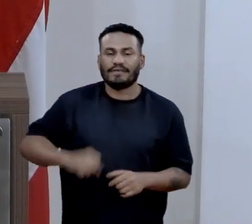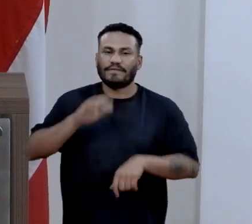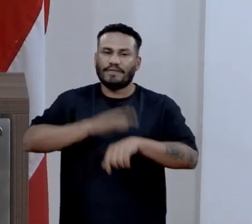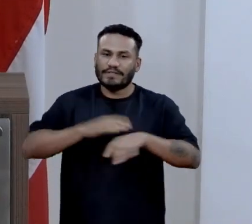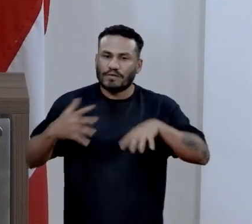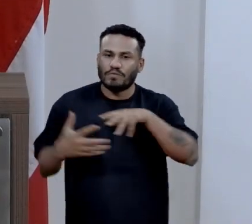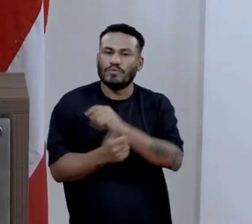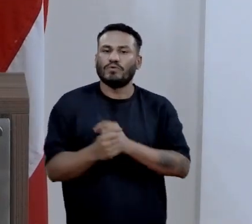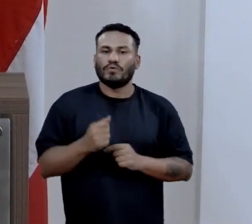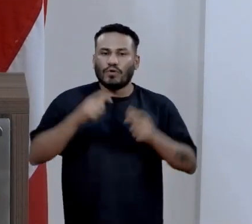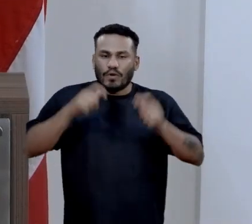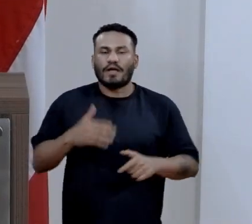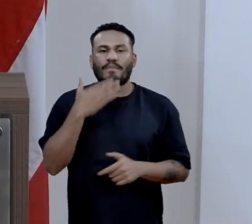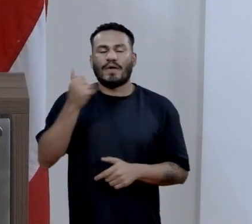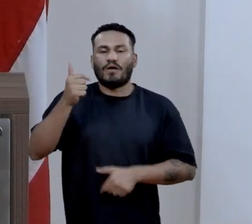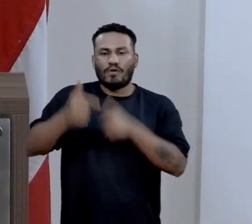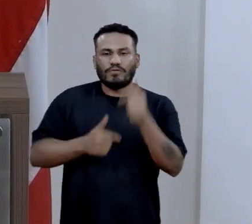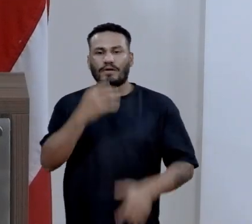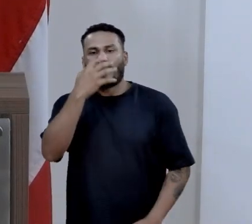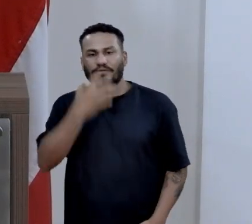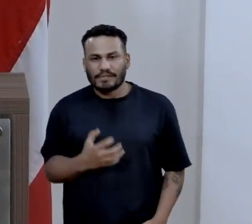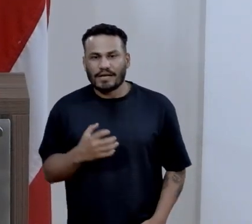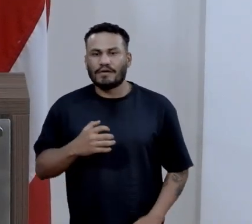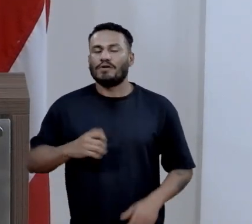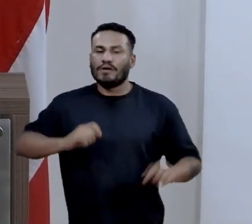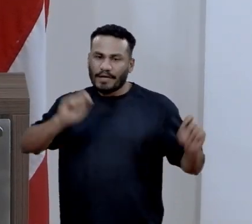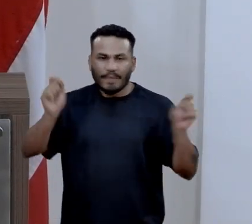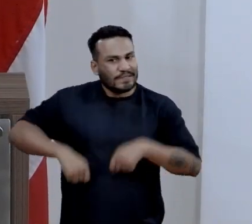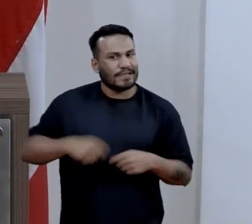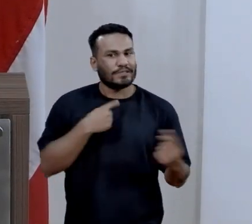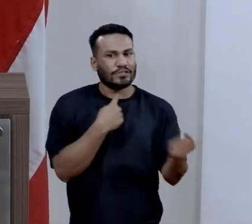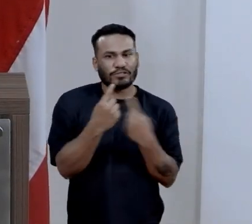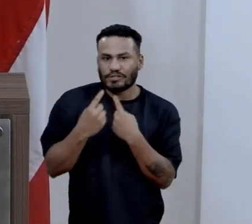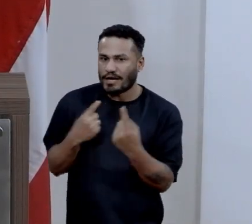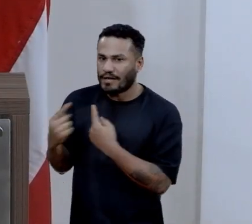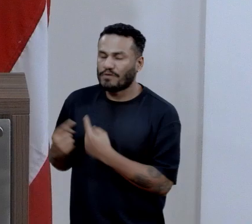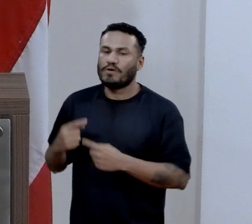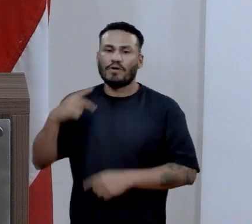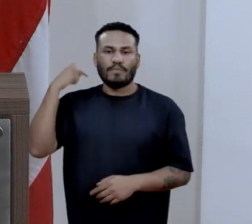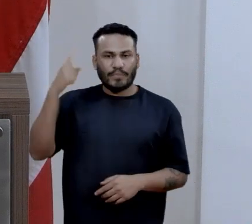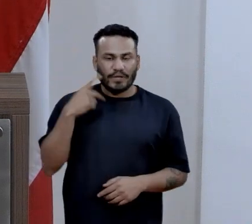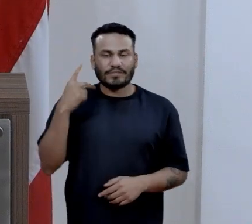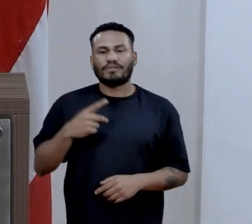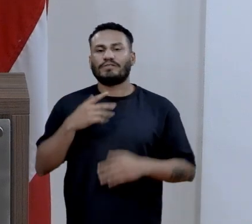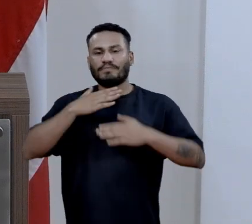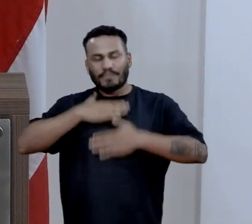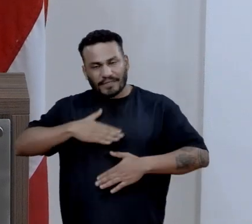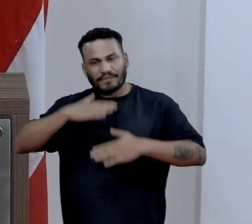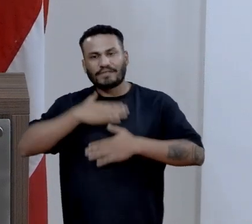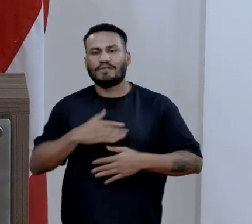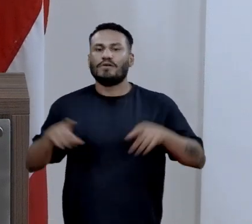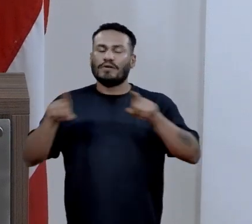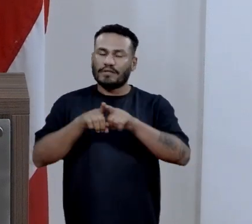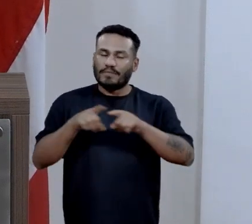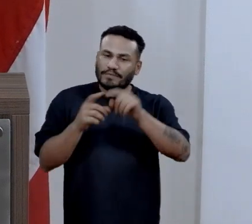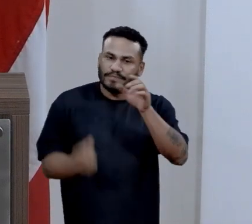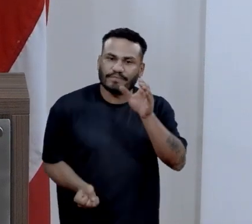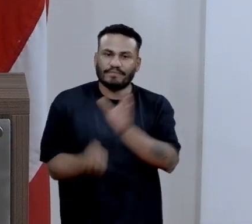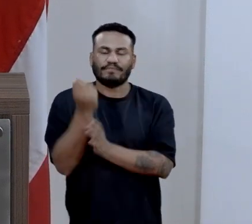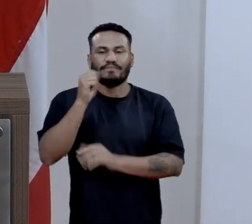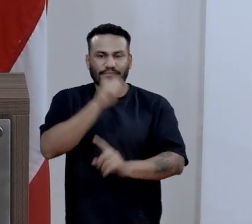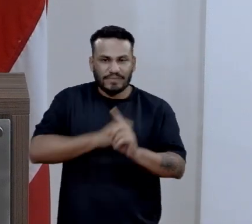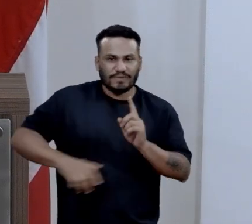mundo ser um lugar melhor, com trabalho sério, com capacidade de diálogo, com uma política de pacificação e na construção